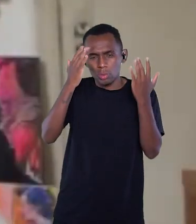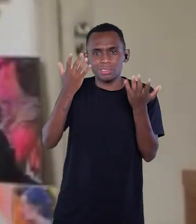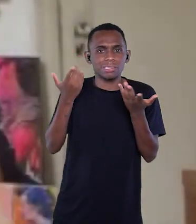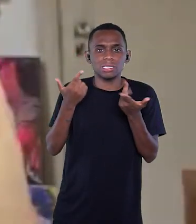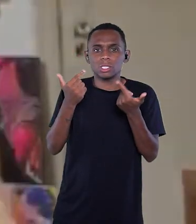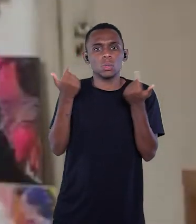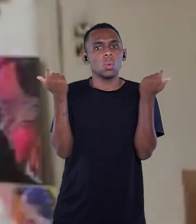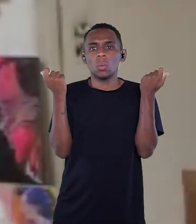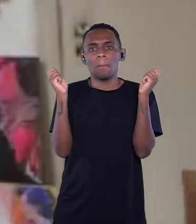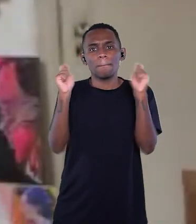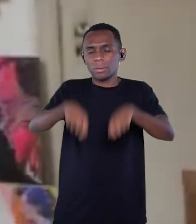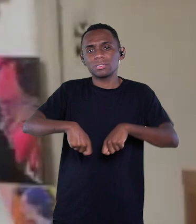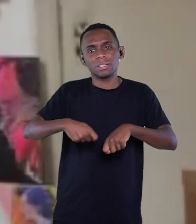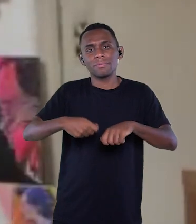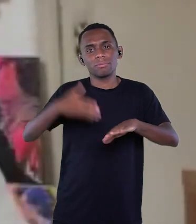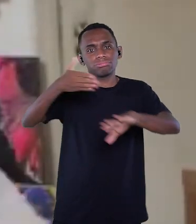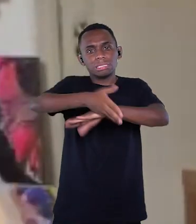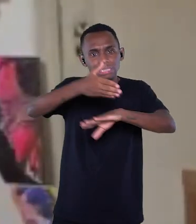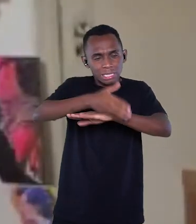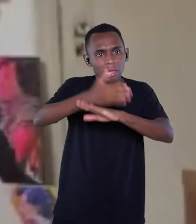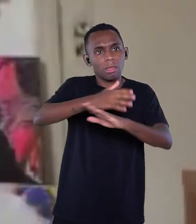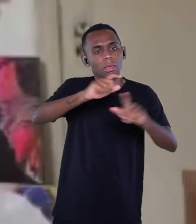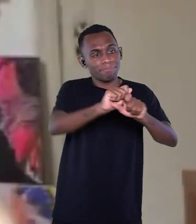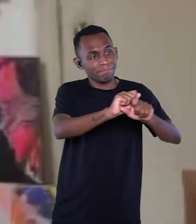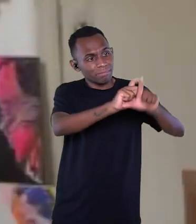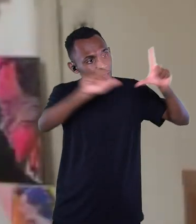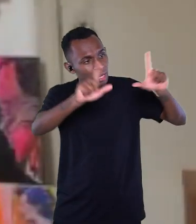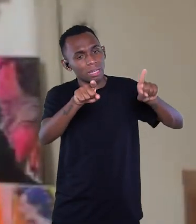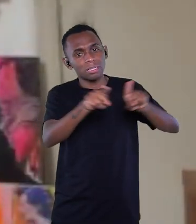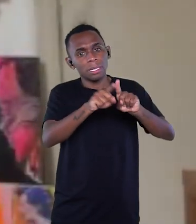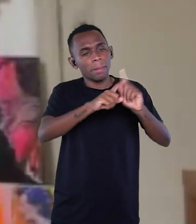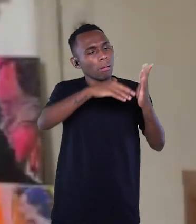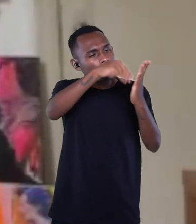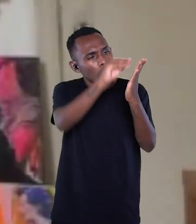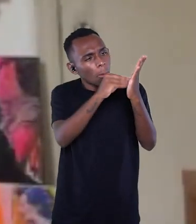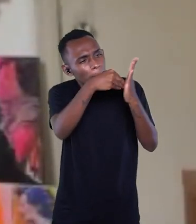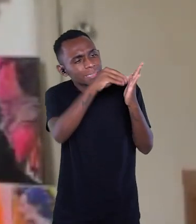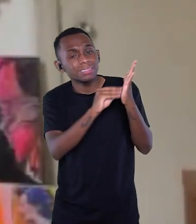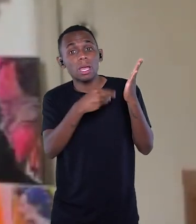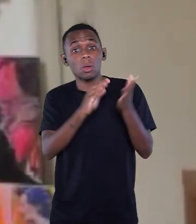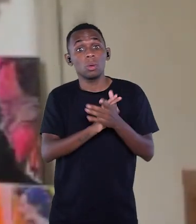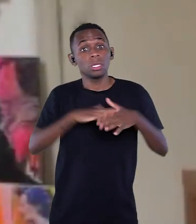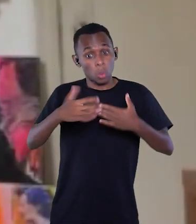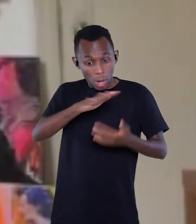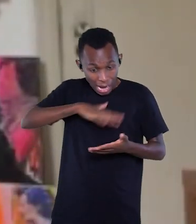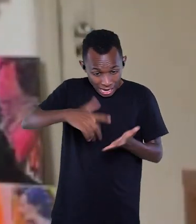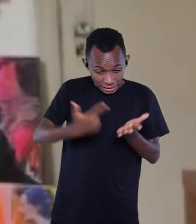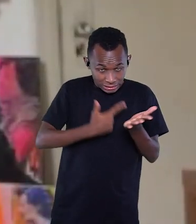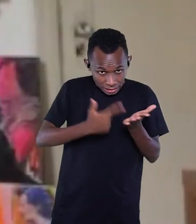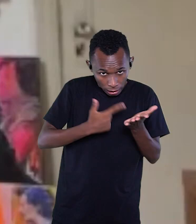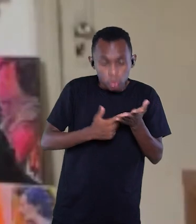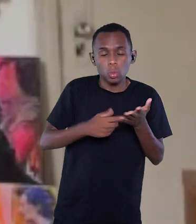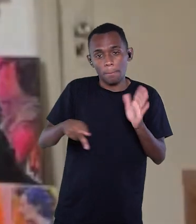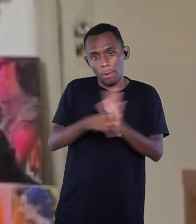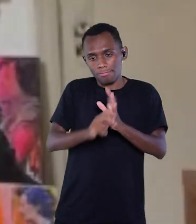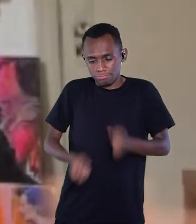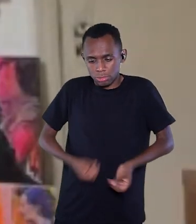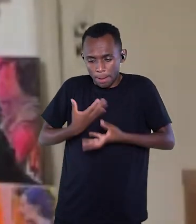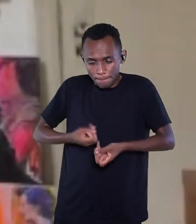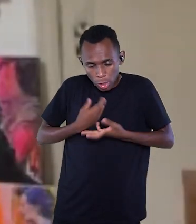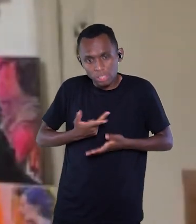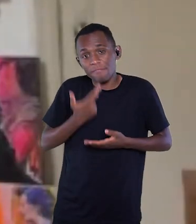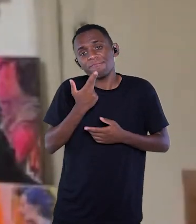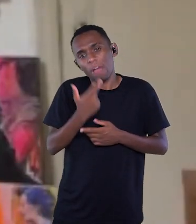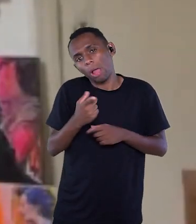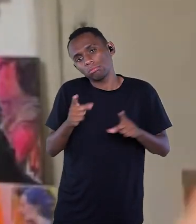tela, pincel, sabe, assim, esse material. E a literatura, principalmente a poesia, ela fala isso